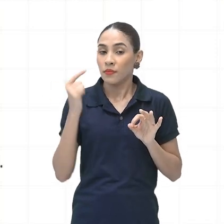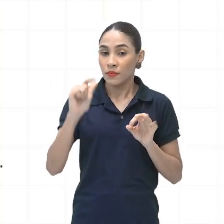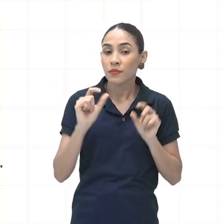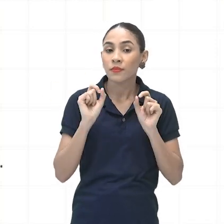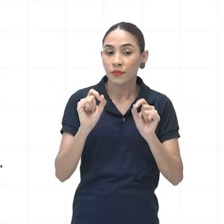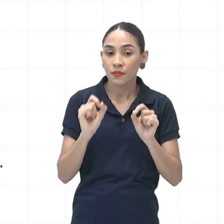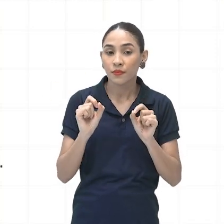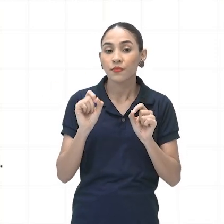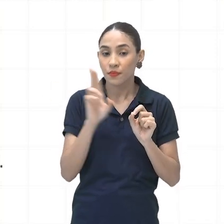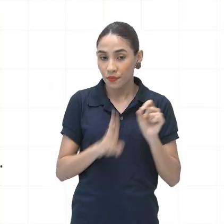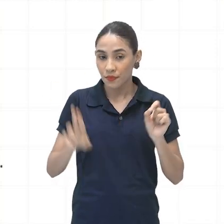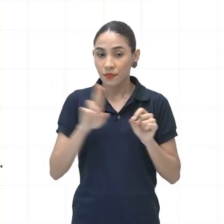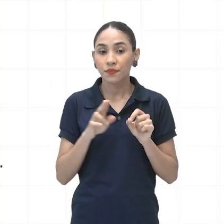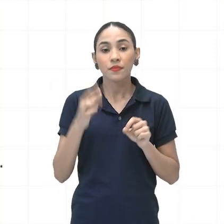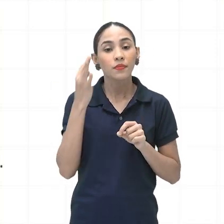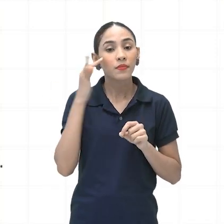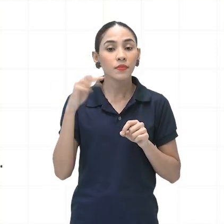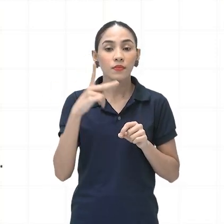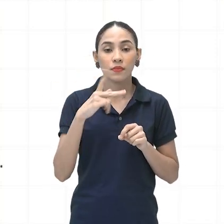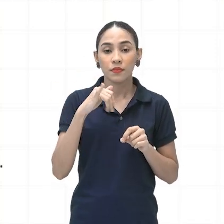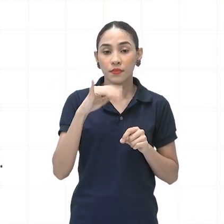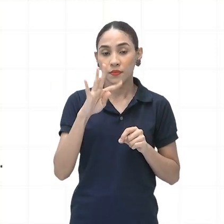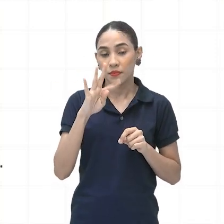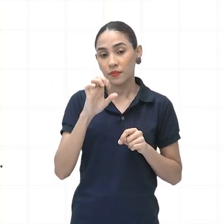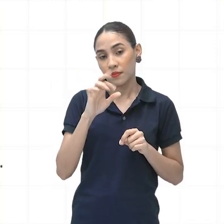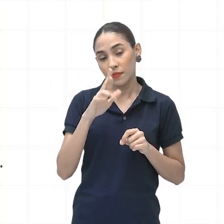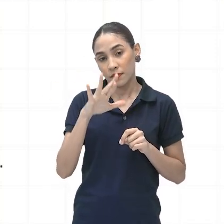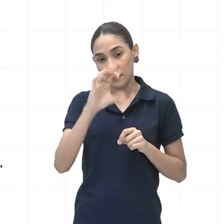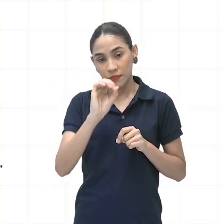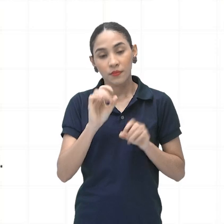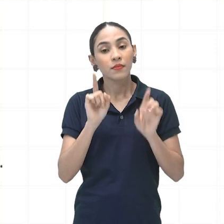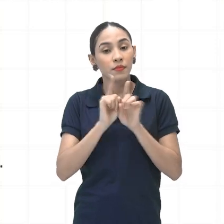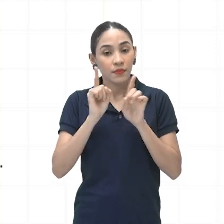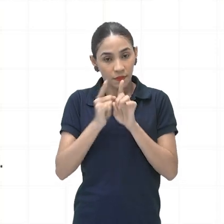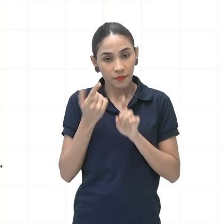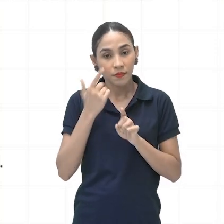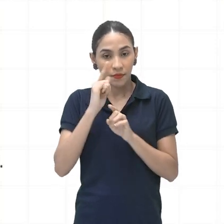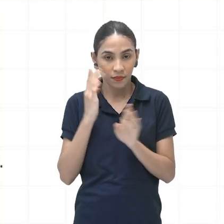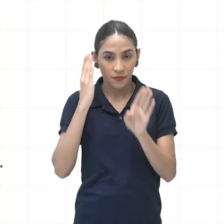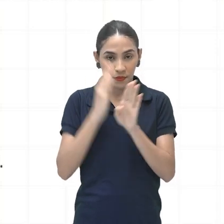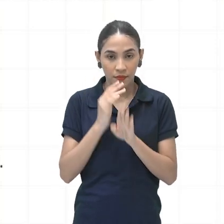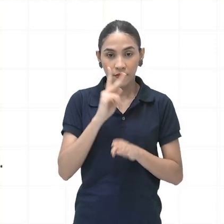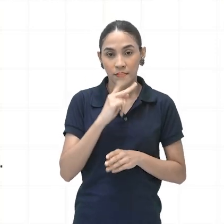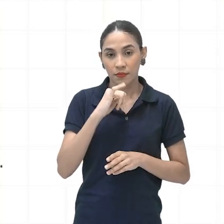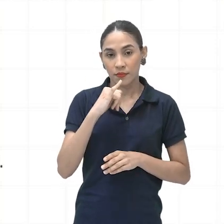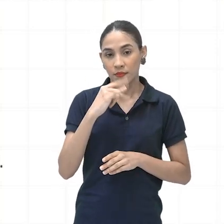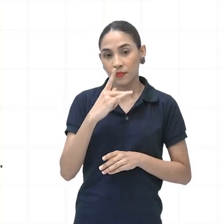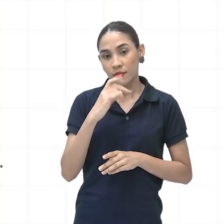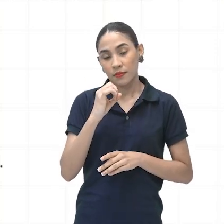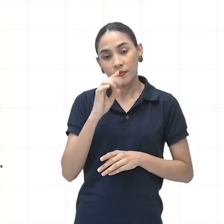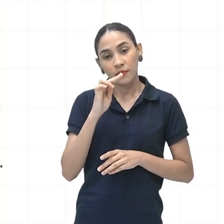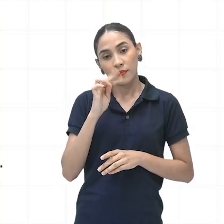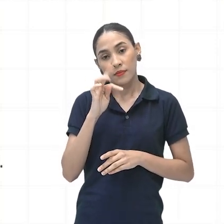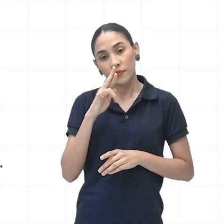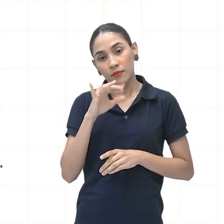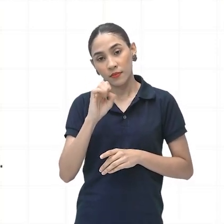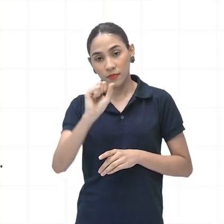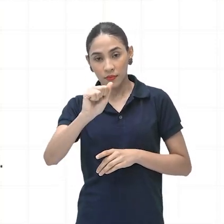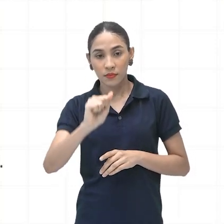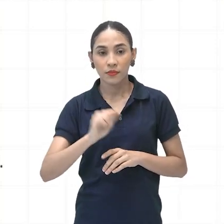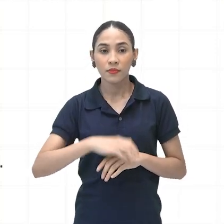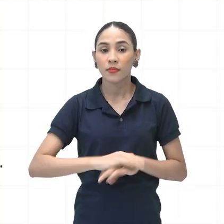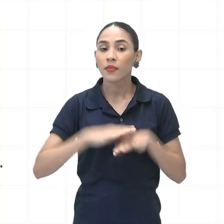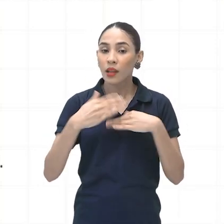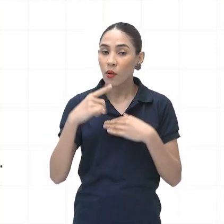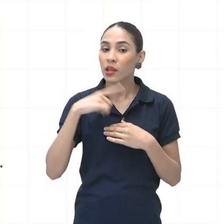conseguir aplicar o Teorema de Pitágoras e descobrir essa medida aqui que eu chamei de hipotenusa. Então, nesse exemplo, o que a gente tem? A